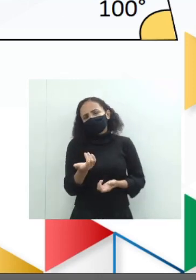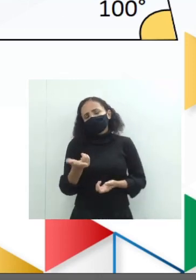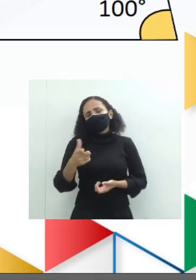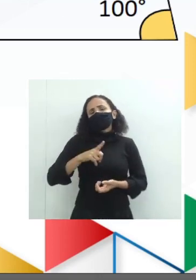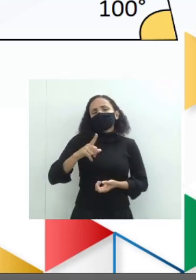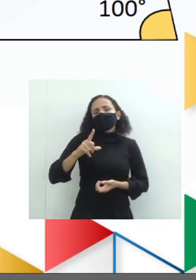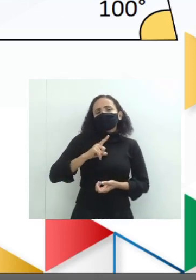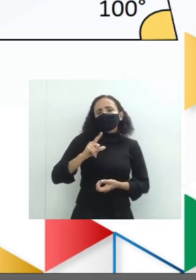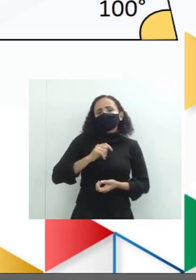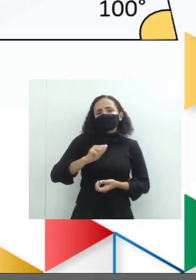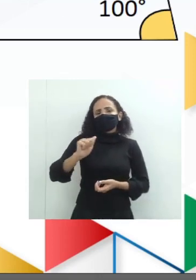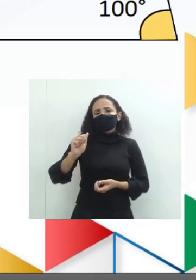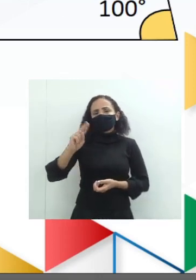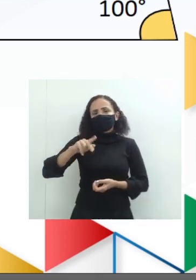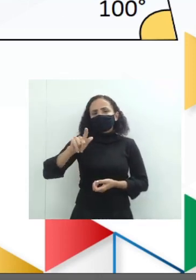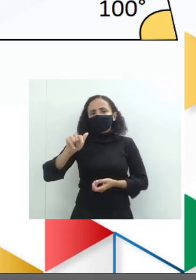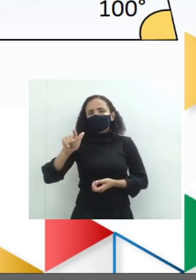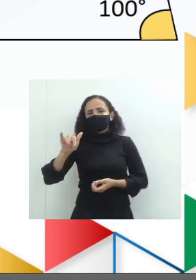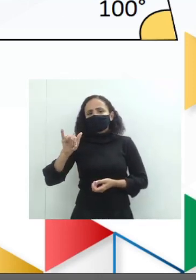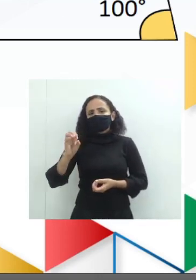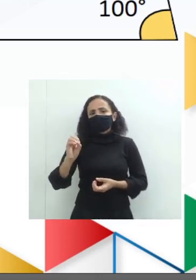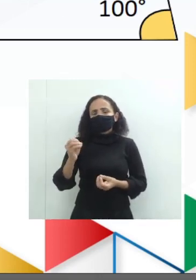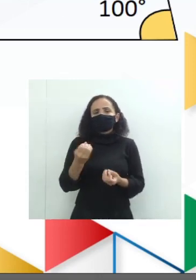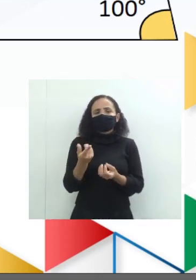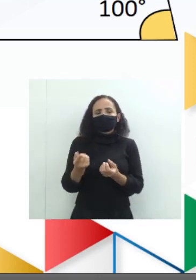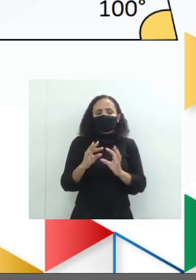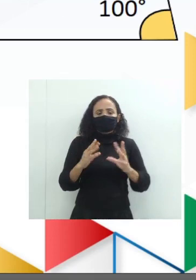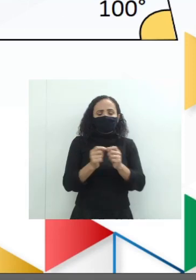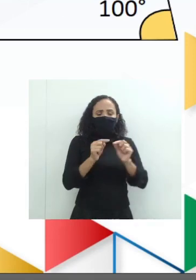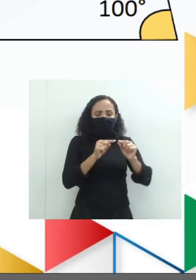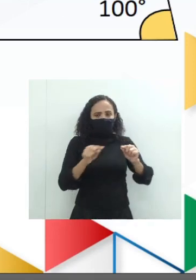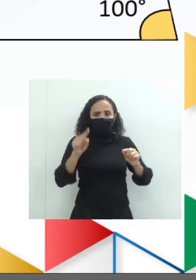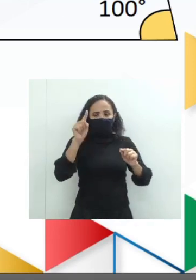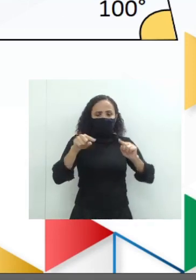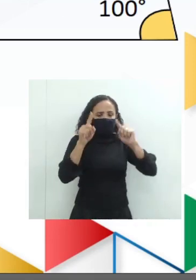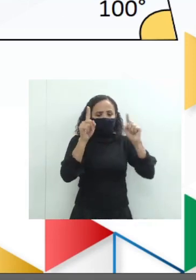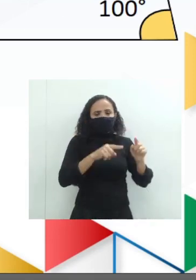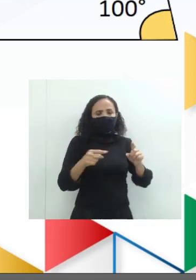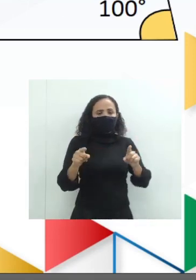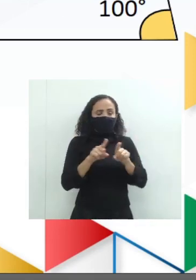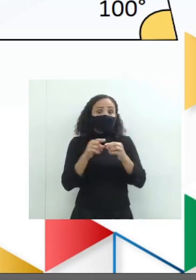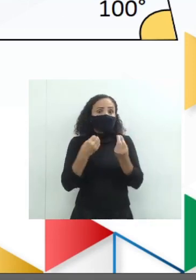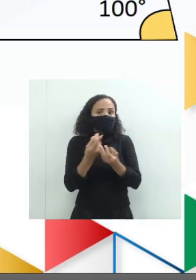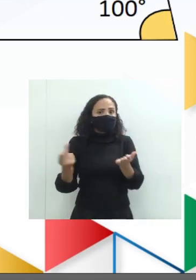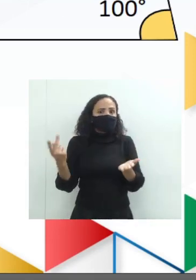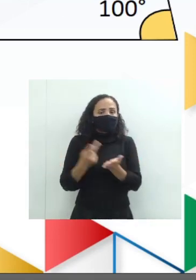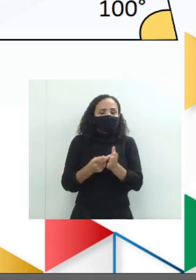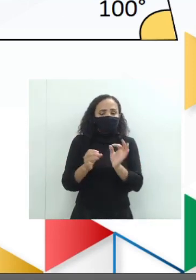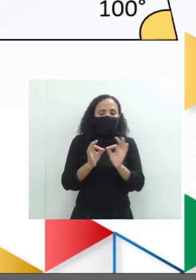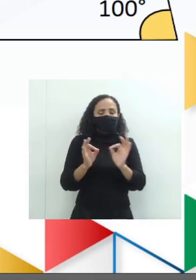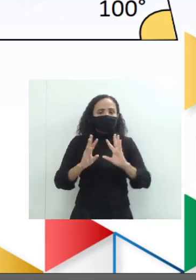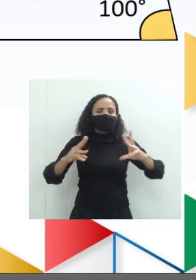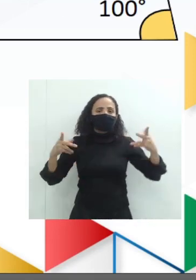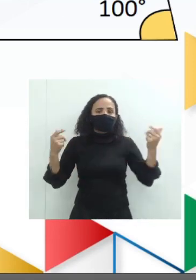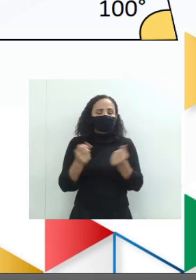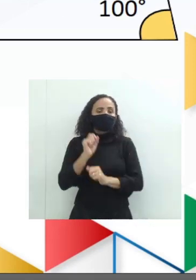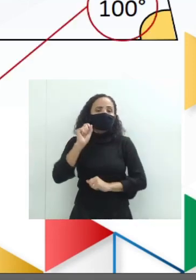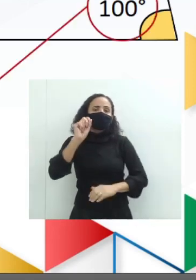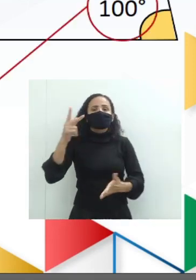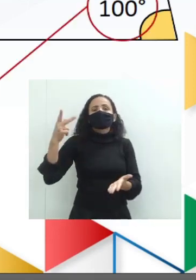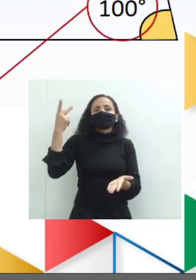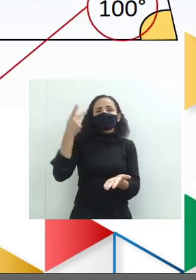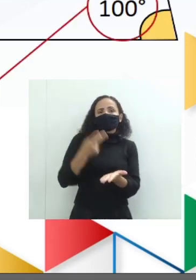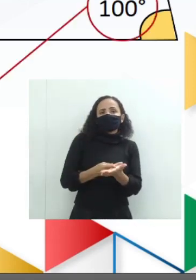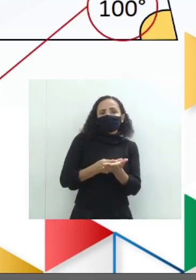tendo ângulos completamente distintos, os seus lados também estão medidas proporcionalmente distintas. O que é que vai